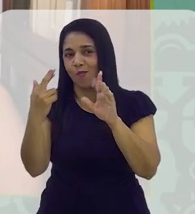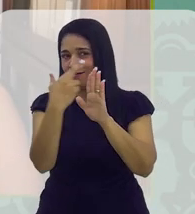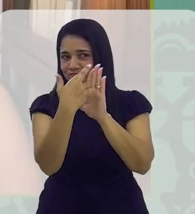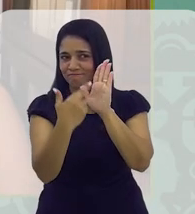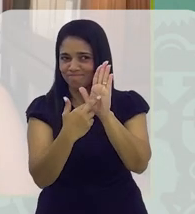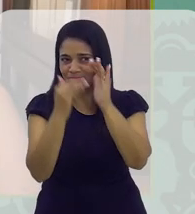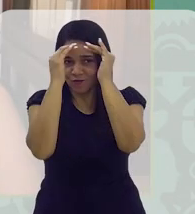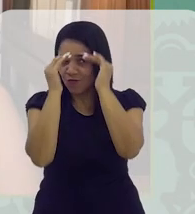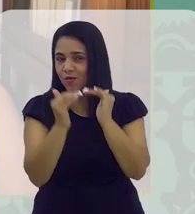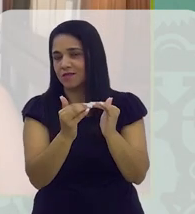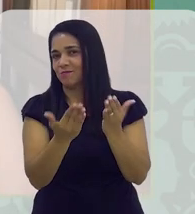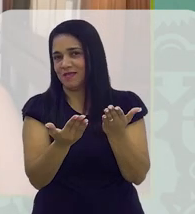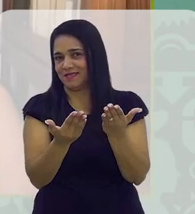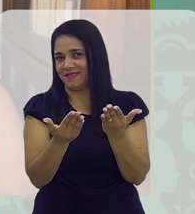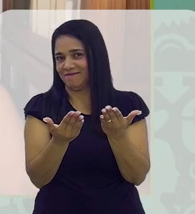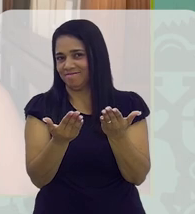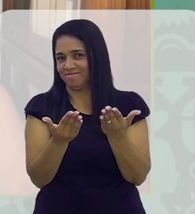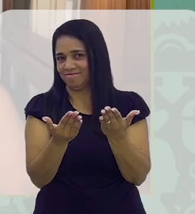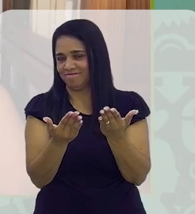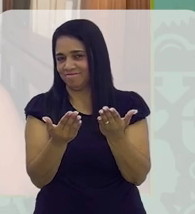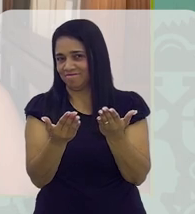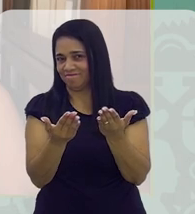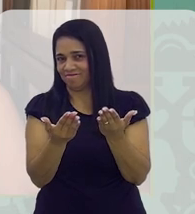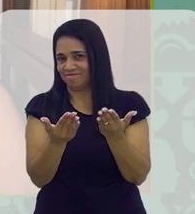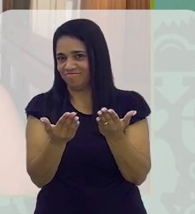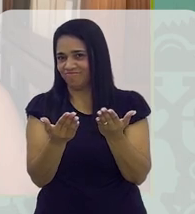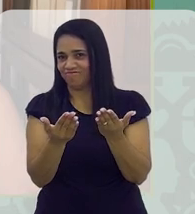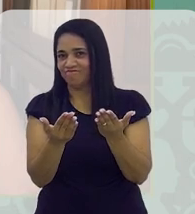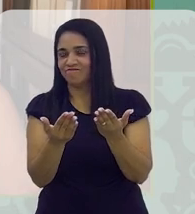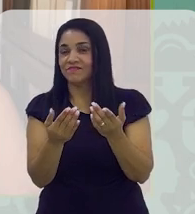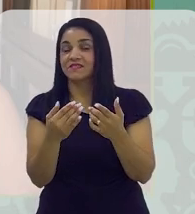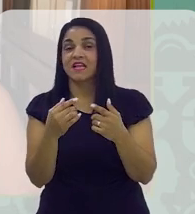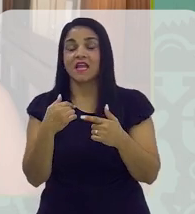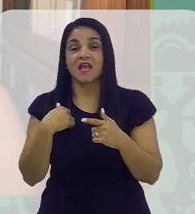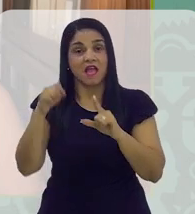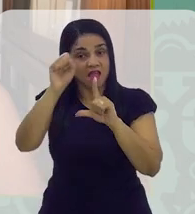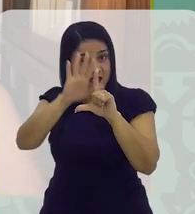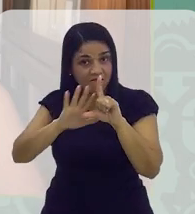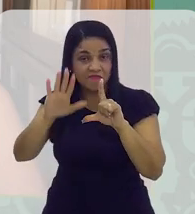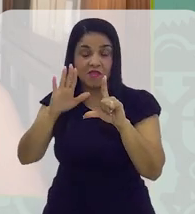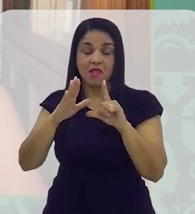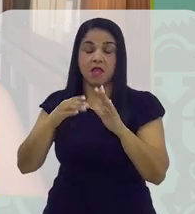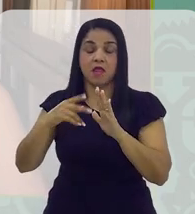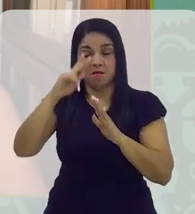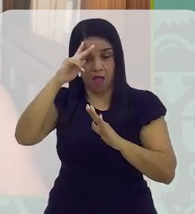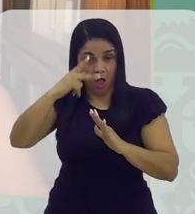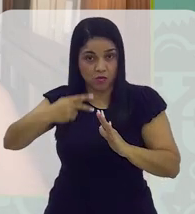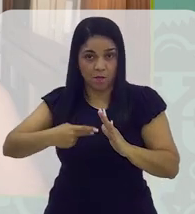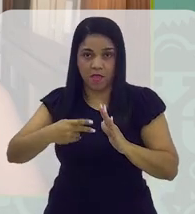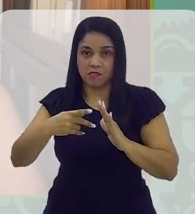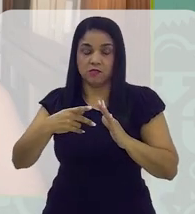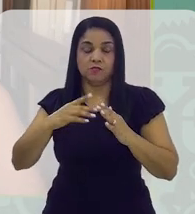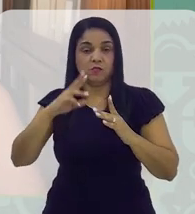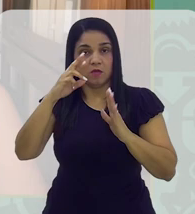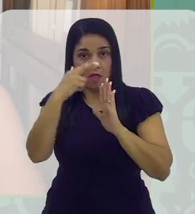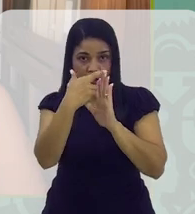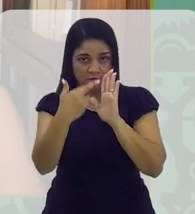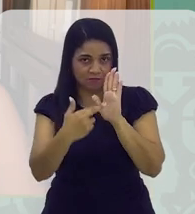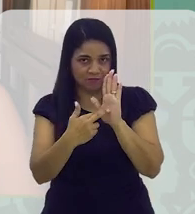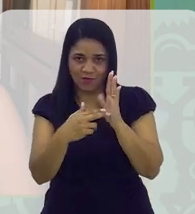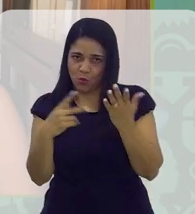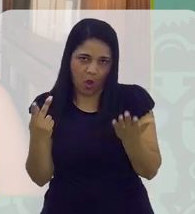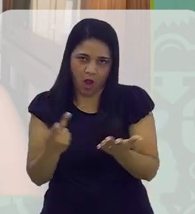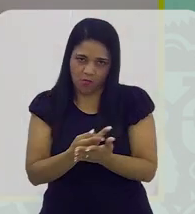cumprindo os termos de serviço que elas próprias têm. Então, elas supostamente se autorregulamentam, tá? Mas isso